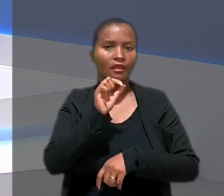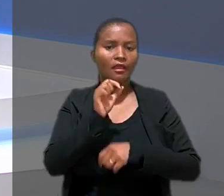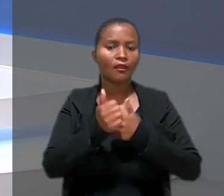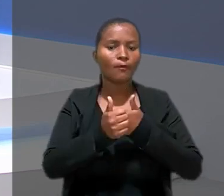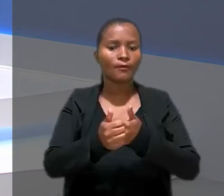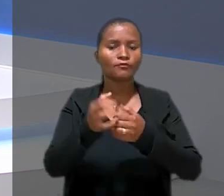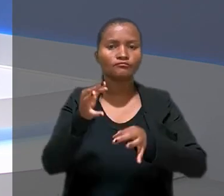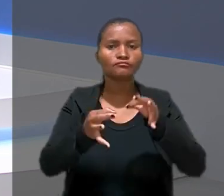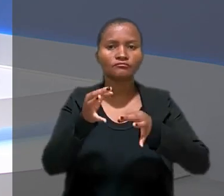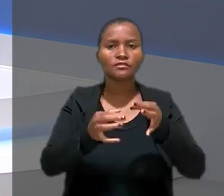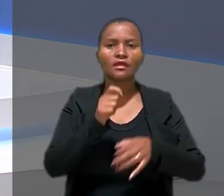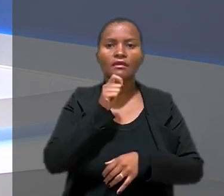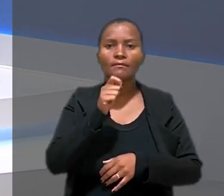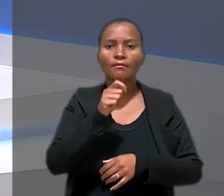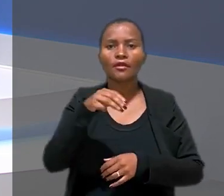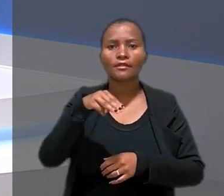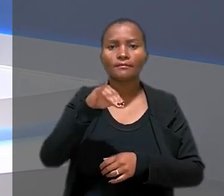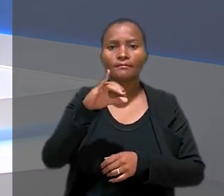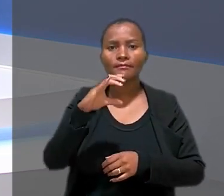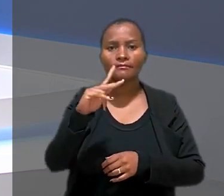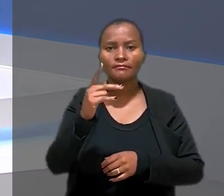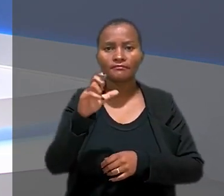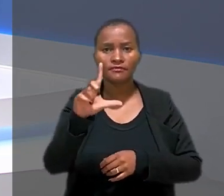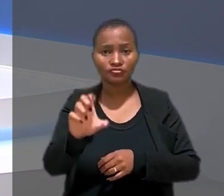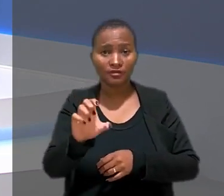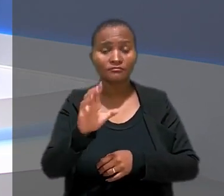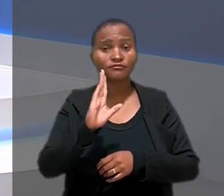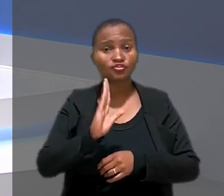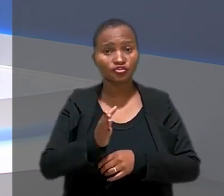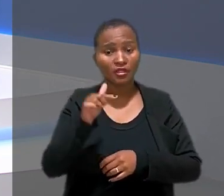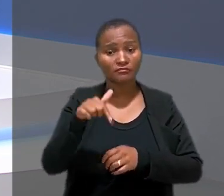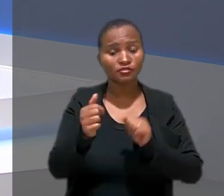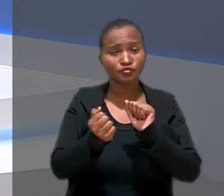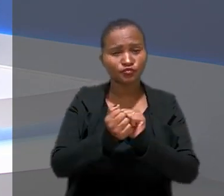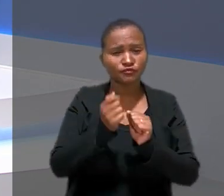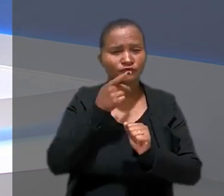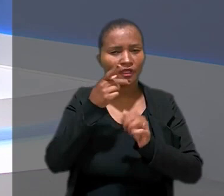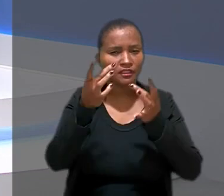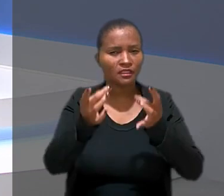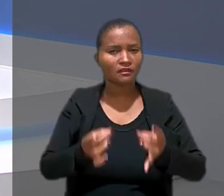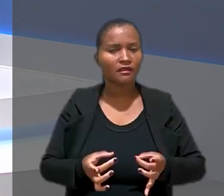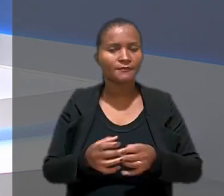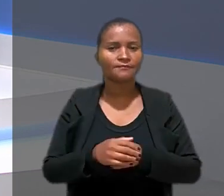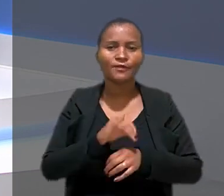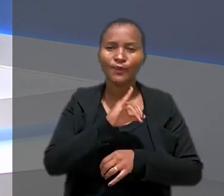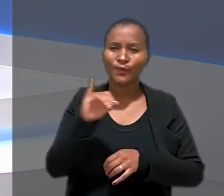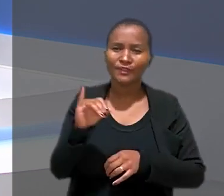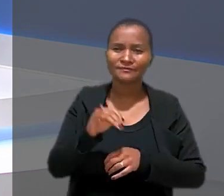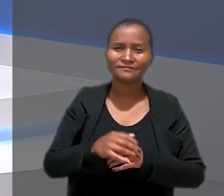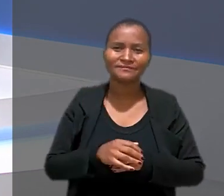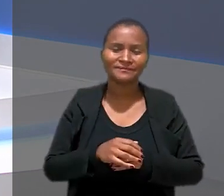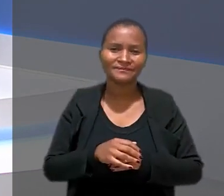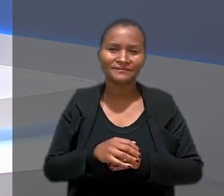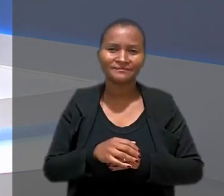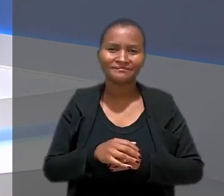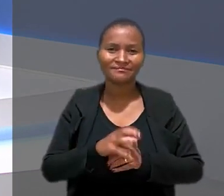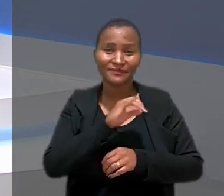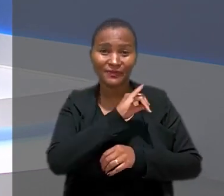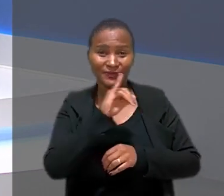Quem acompanhou o julgamento foi a repórter Michele Chiapa, que já está aqui conosco e traz os detalhes. Oi,